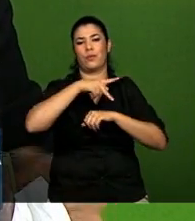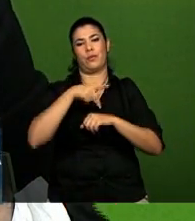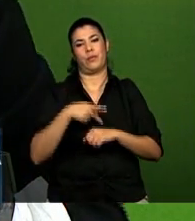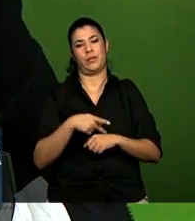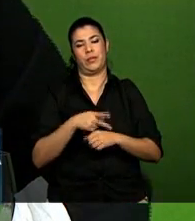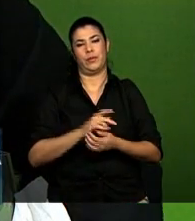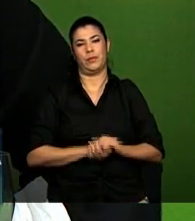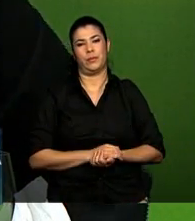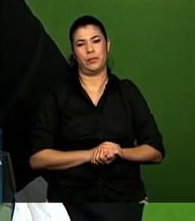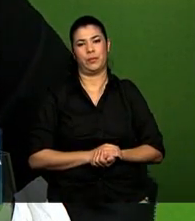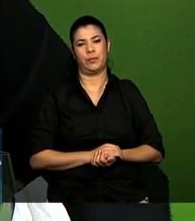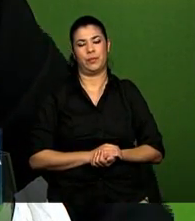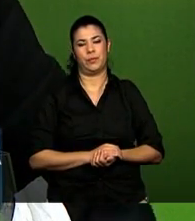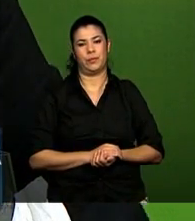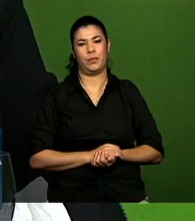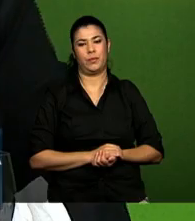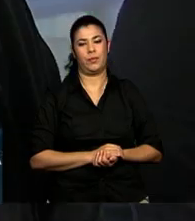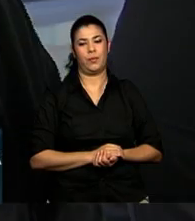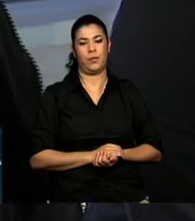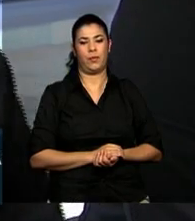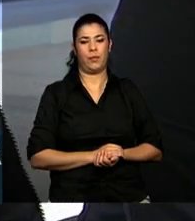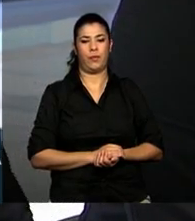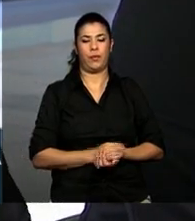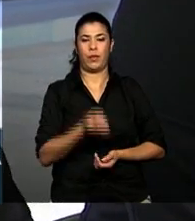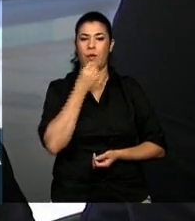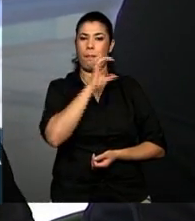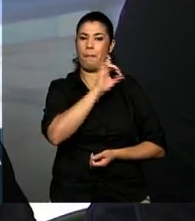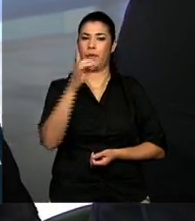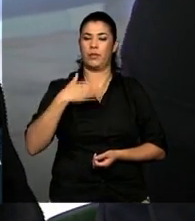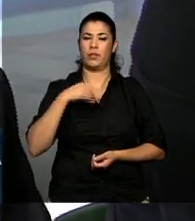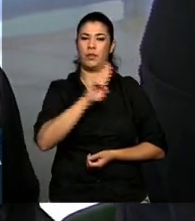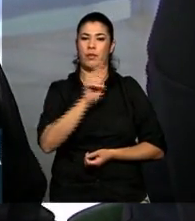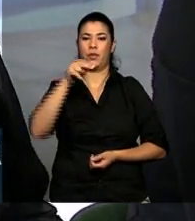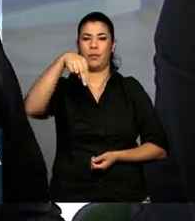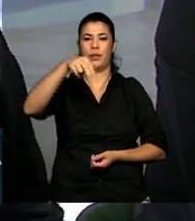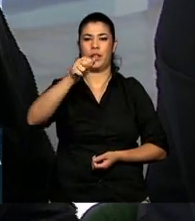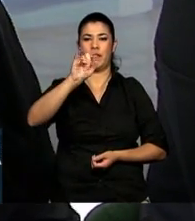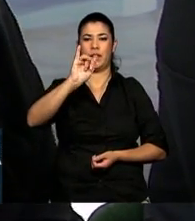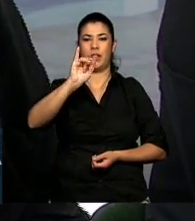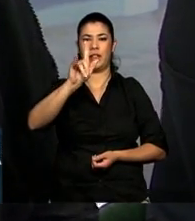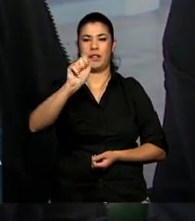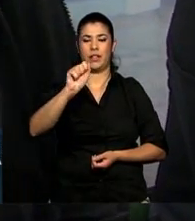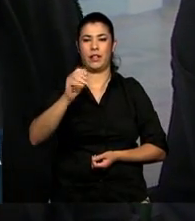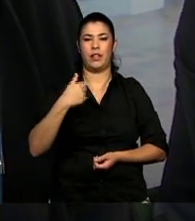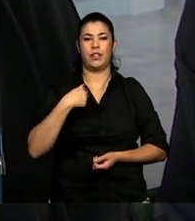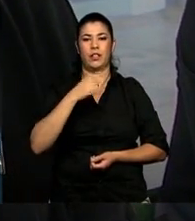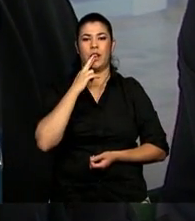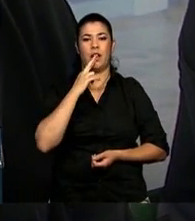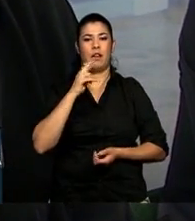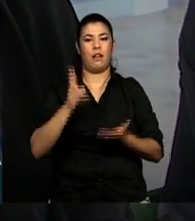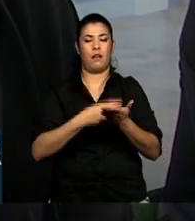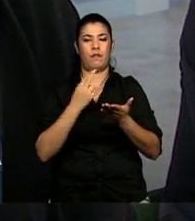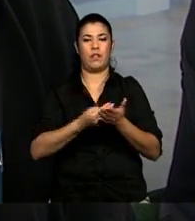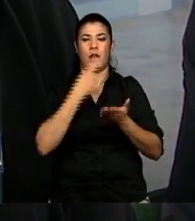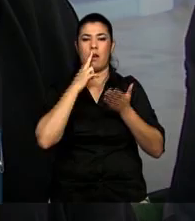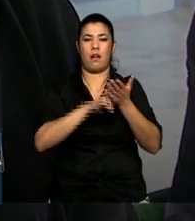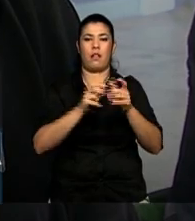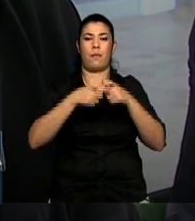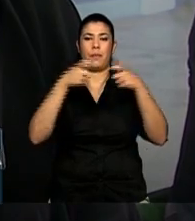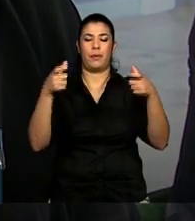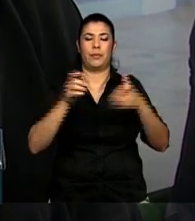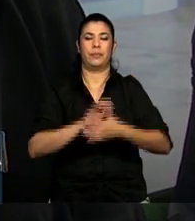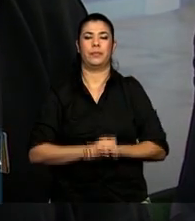eh Bom dia Ministro Ministro Bom dia a todos eu sou Nágela da carta maior Ministro eu queria voltar um pouquinho na a questão